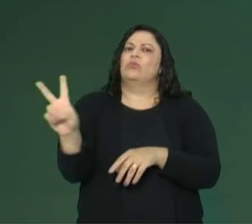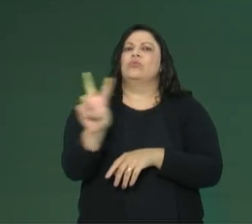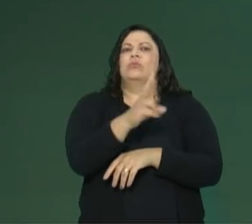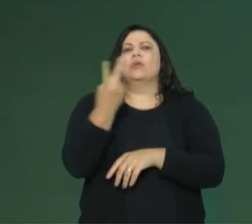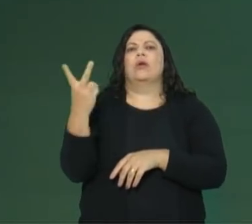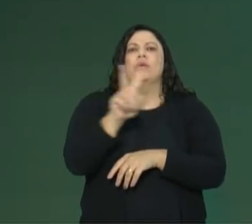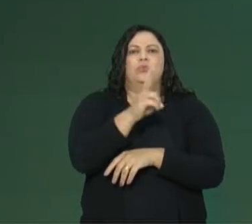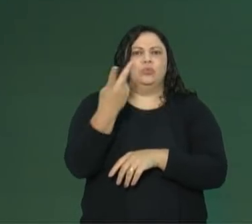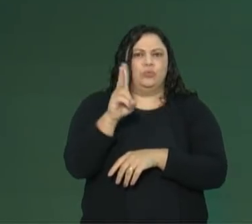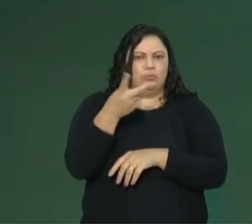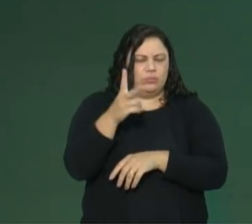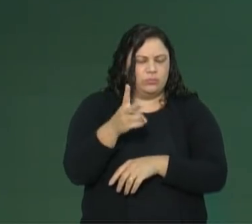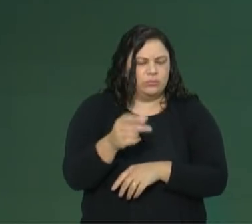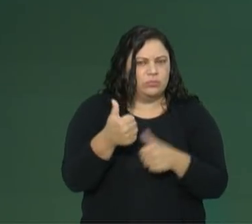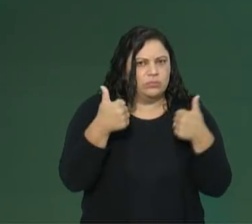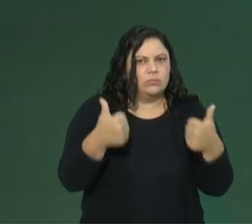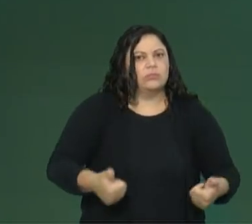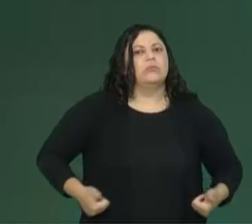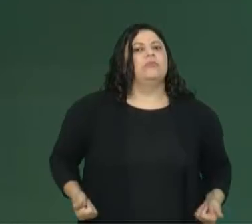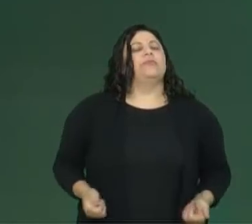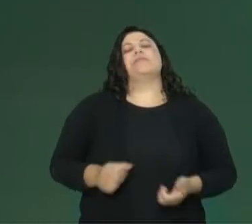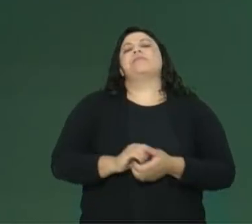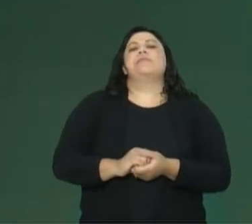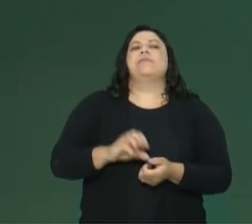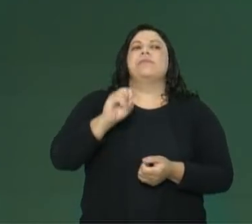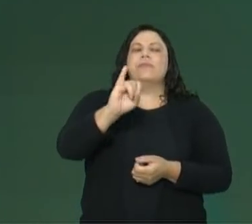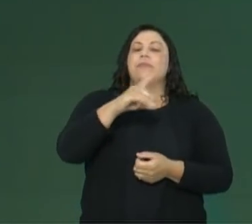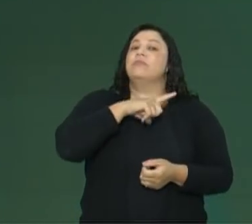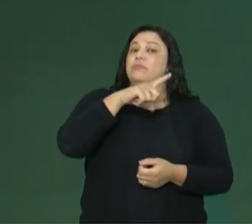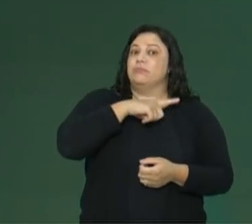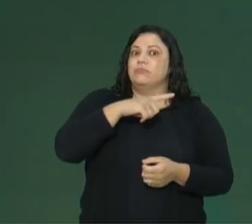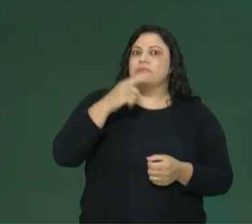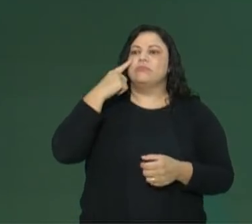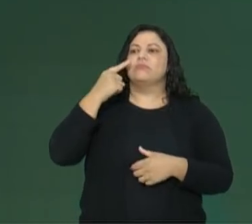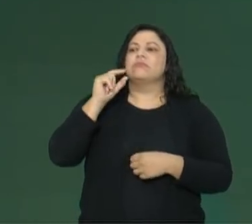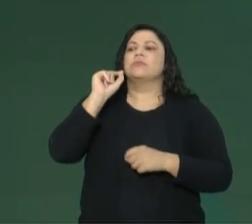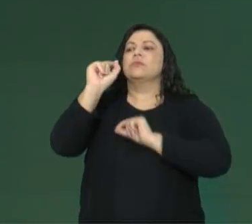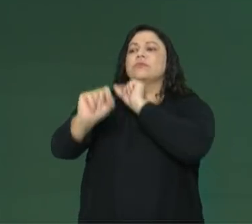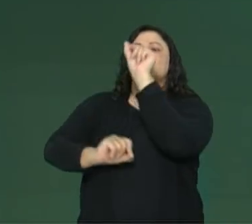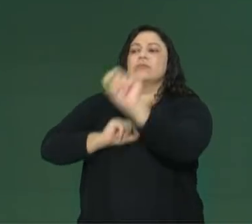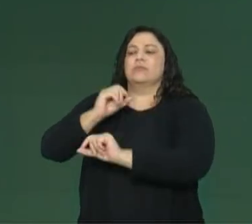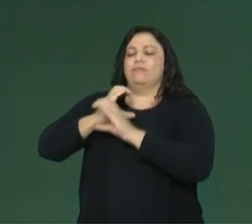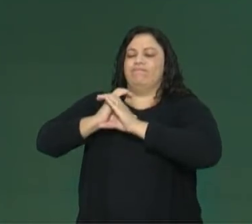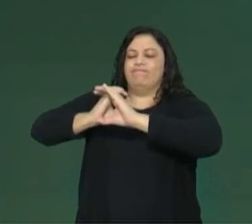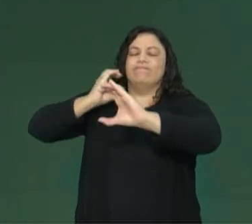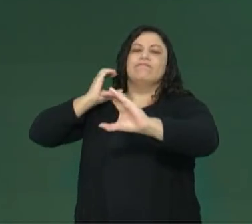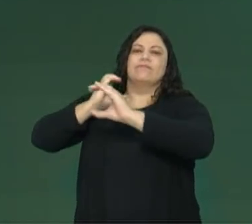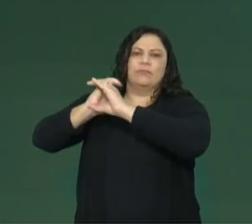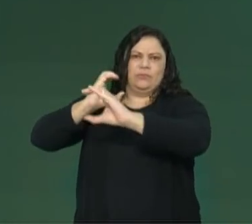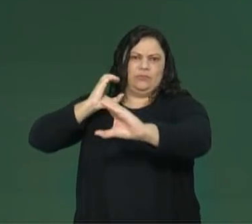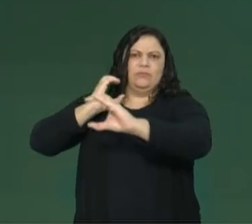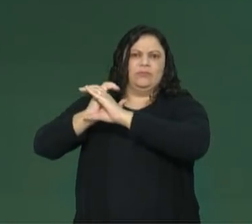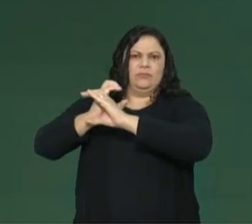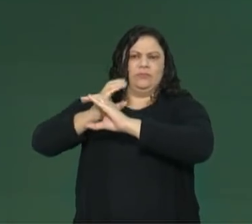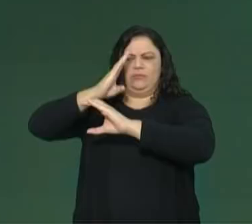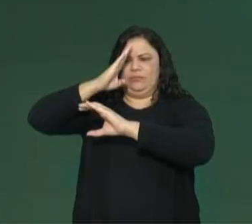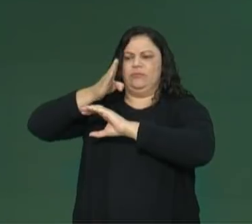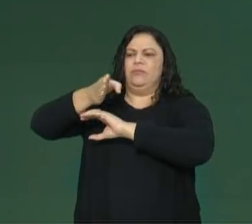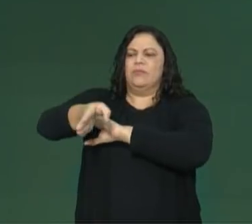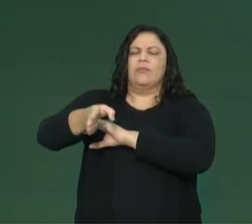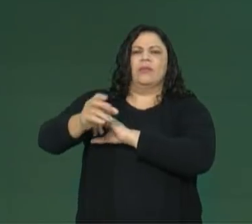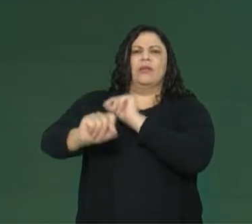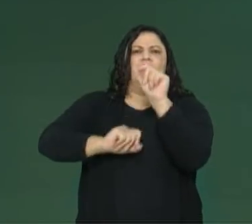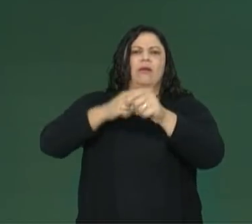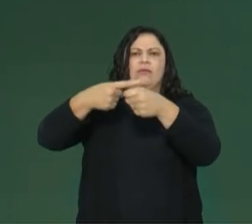Certo? Você tem destino correto para o esgoto conforme o que é fornecido na sua